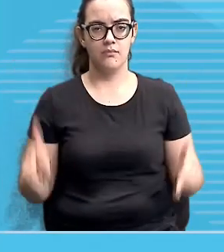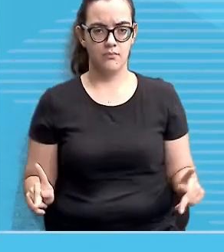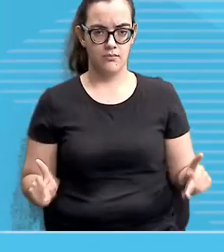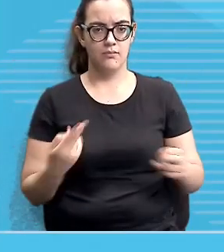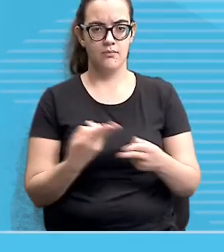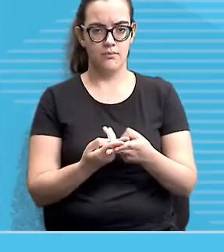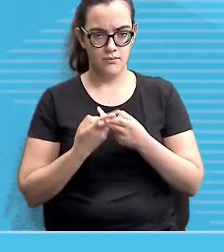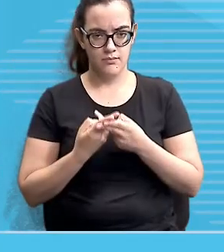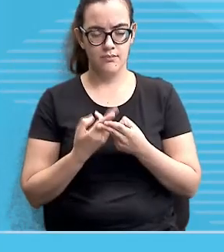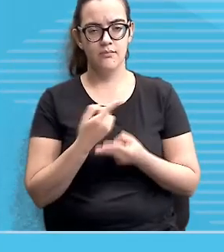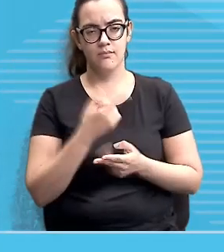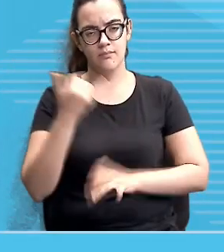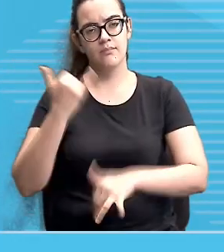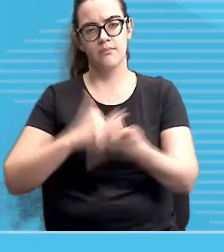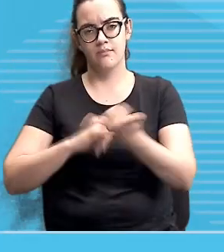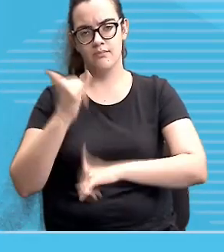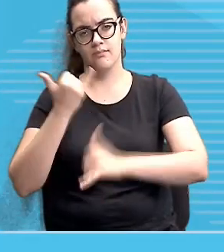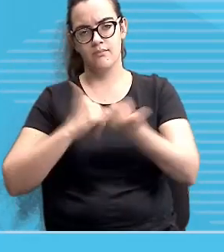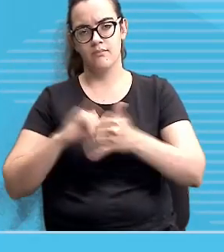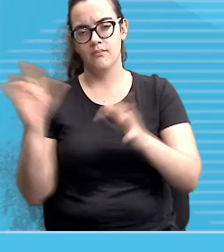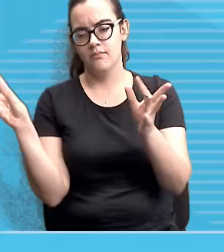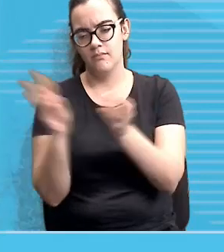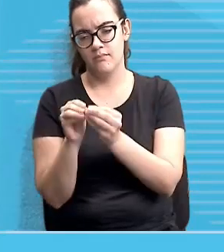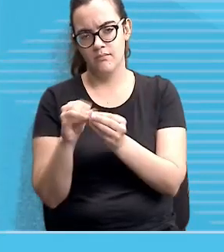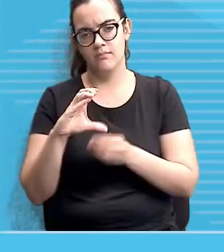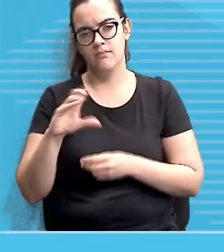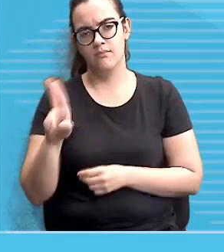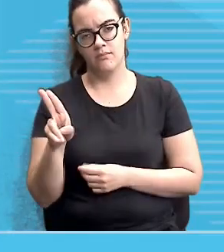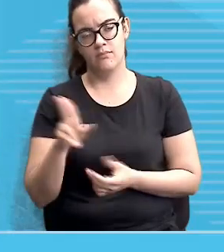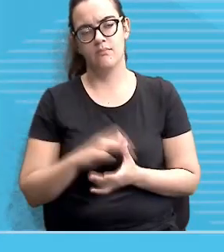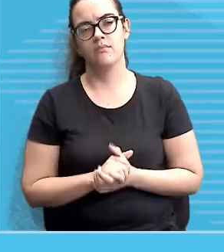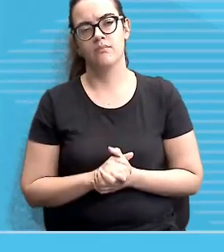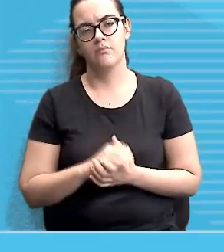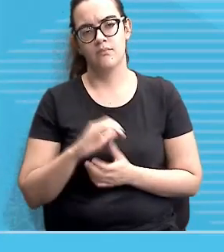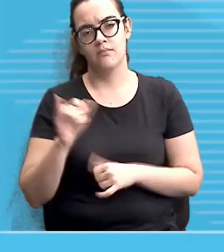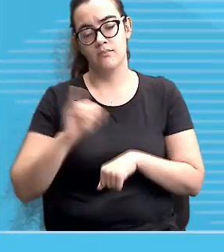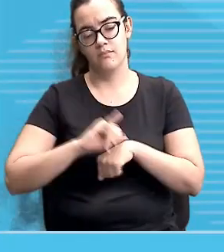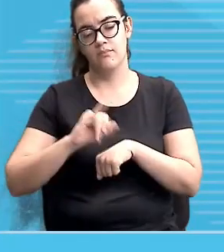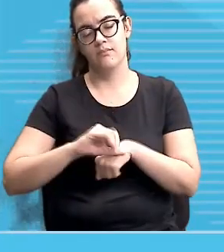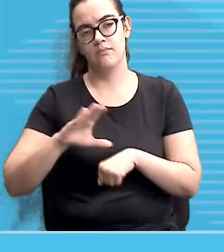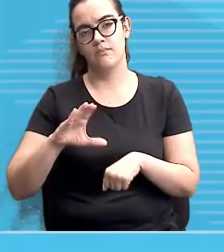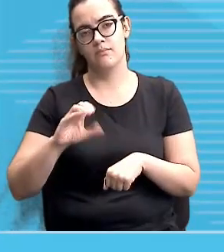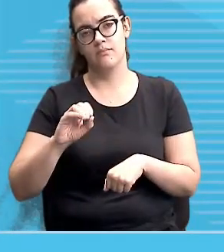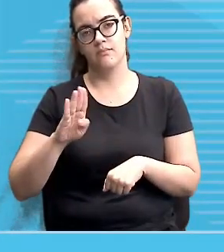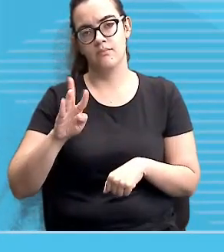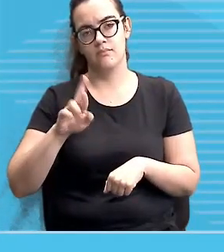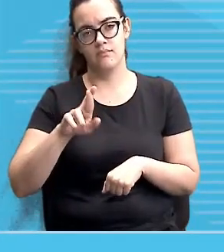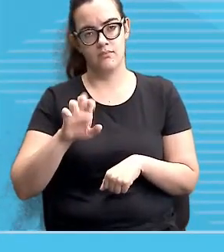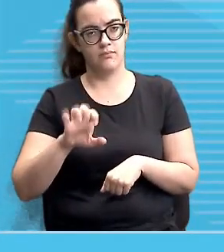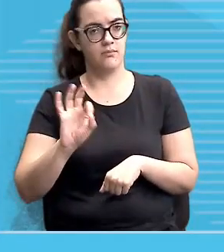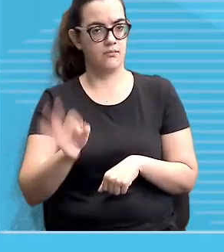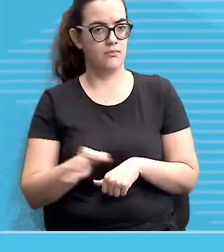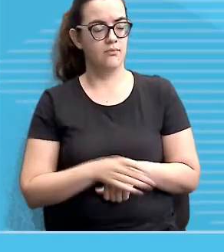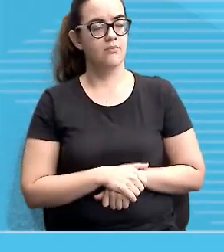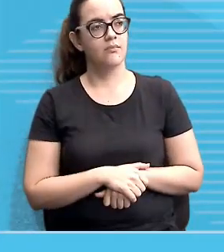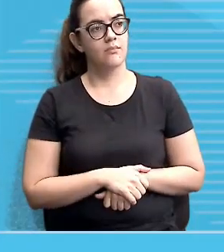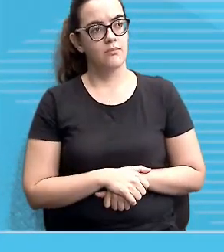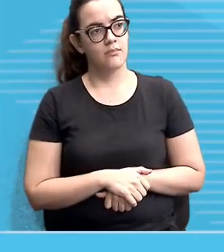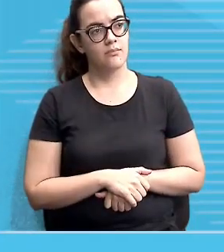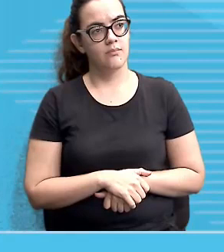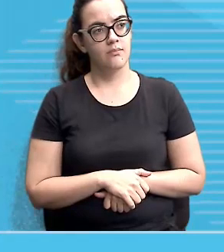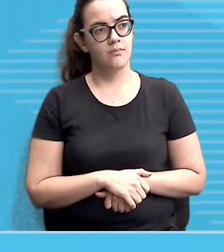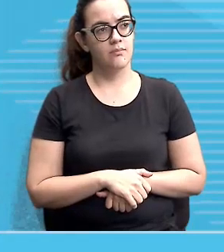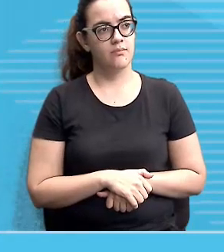a massa vezes calor específico desse material bom